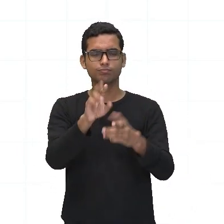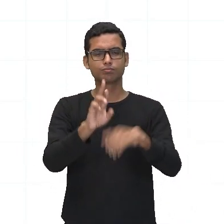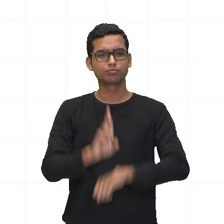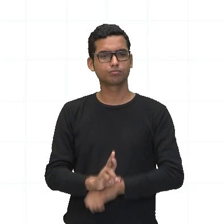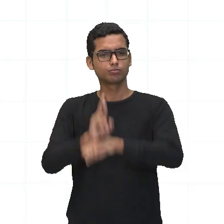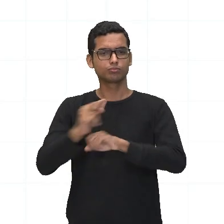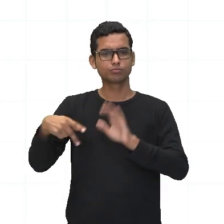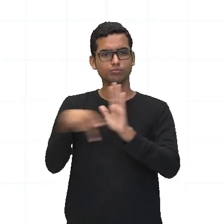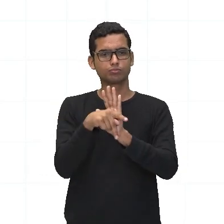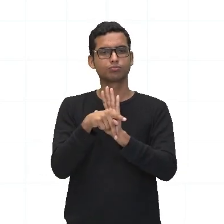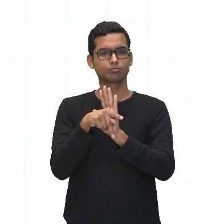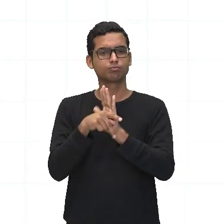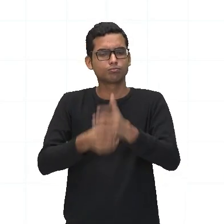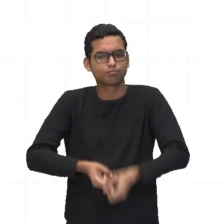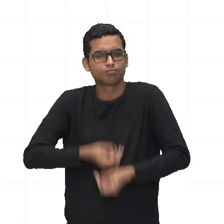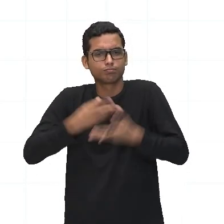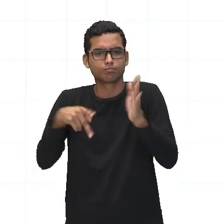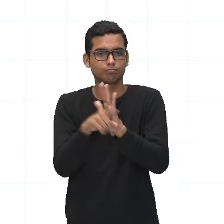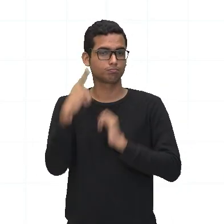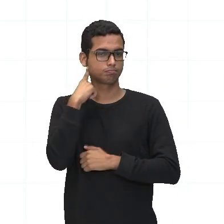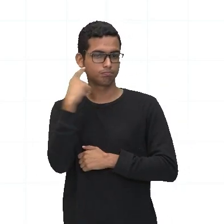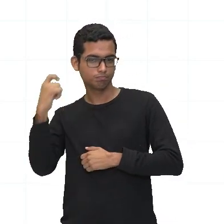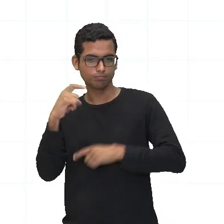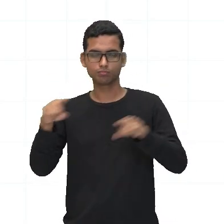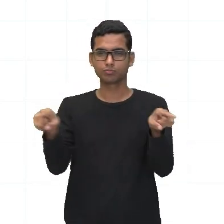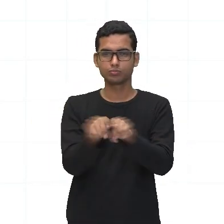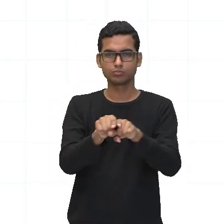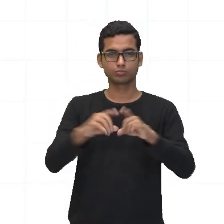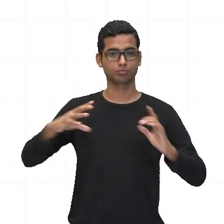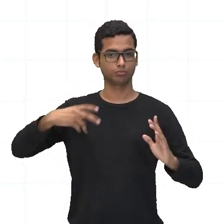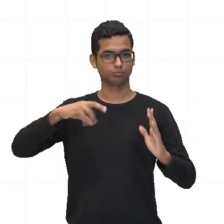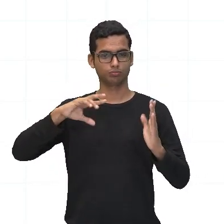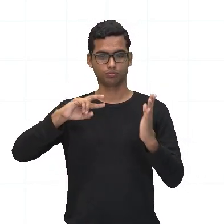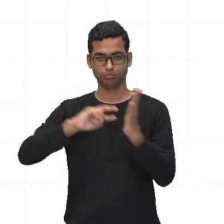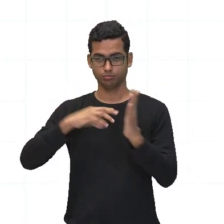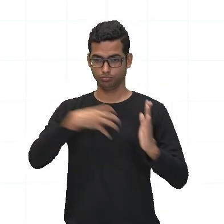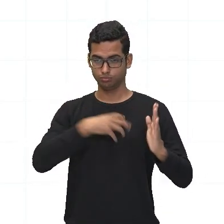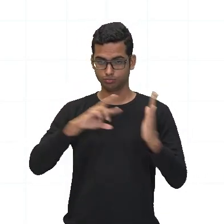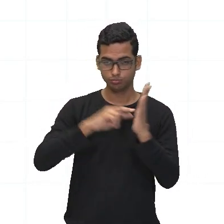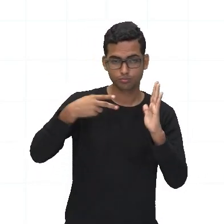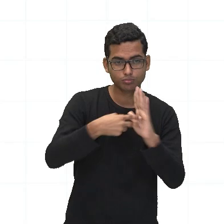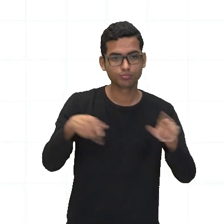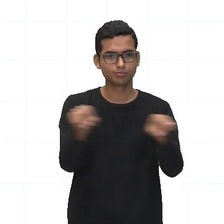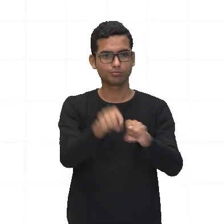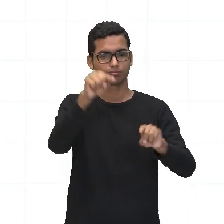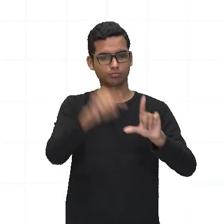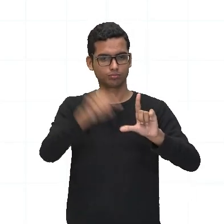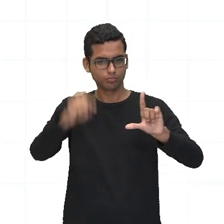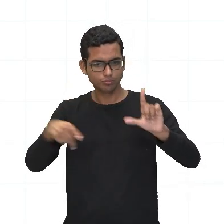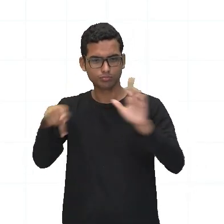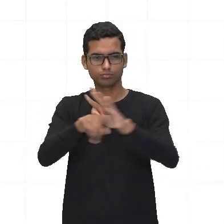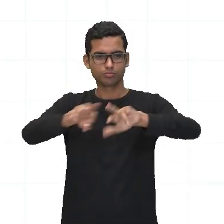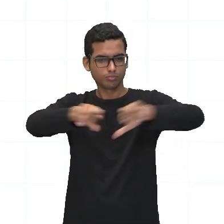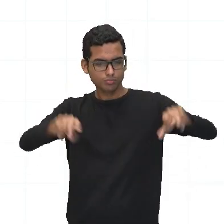e interpretação, recursos expressivos, sonoros, semânticos,